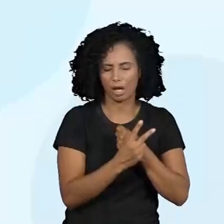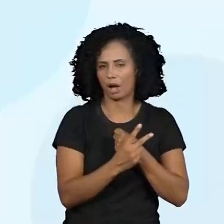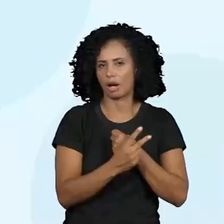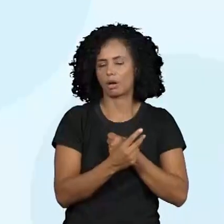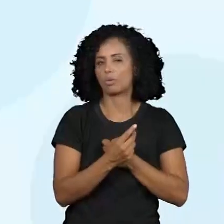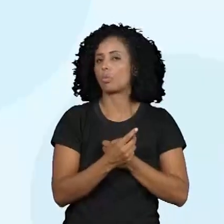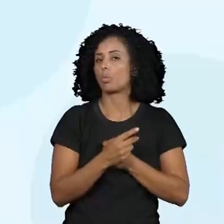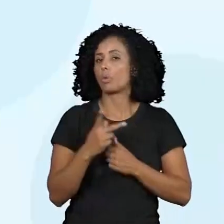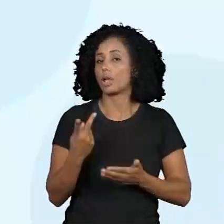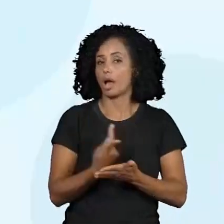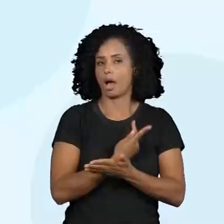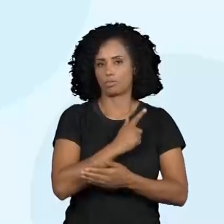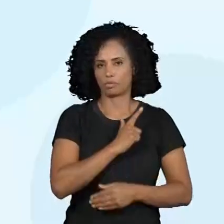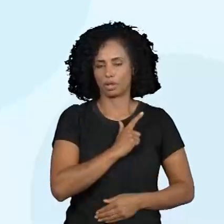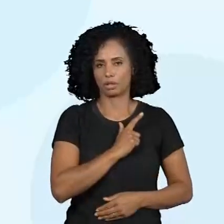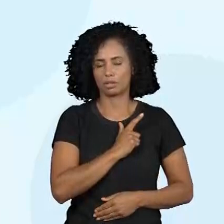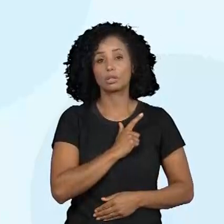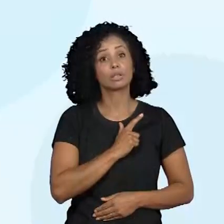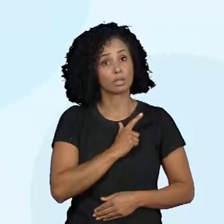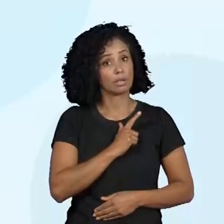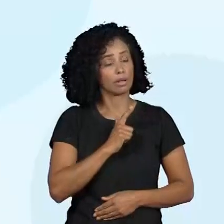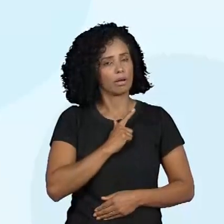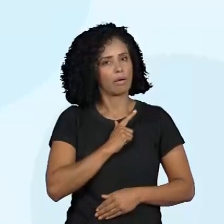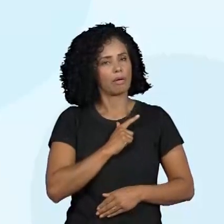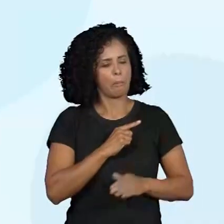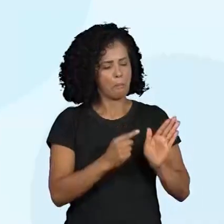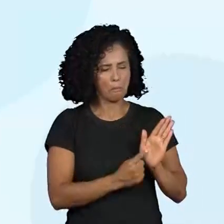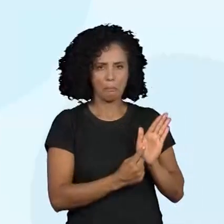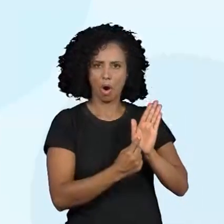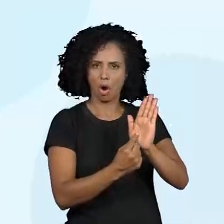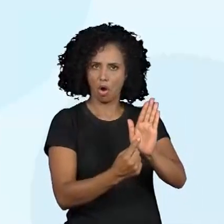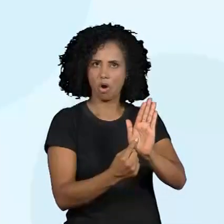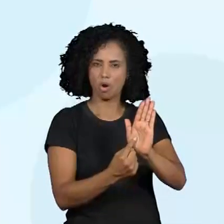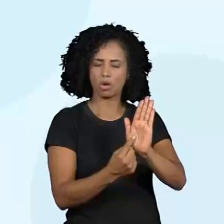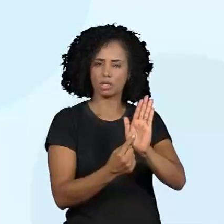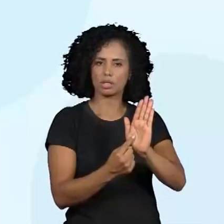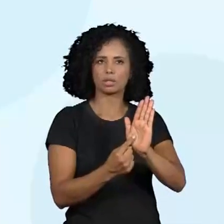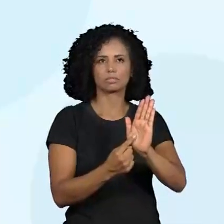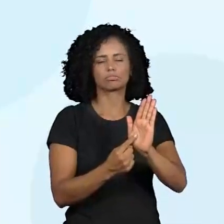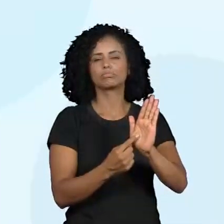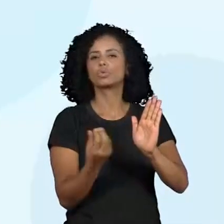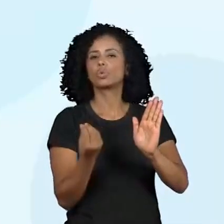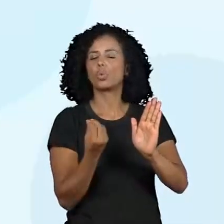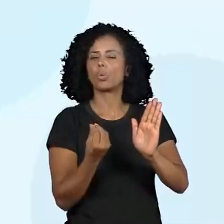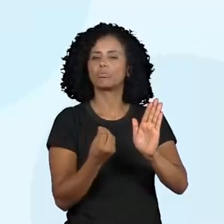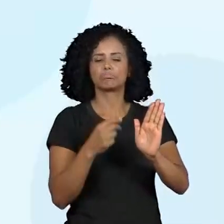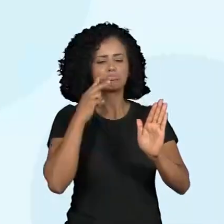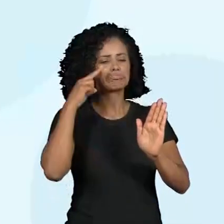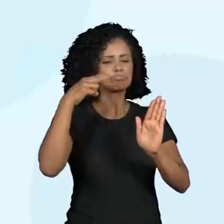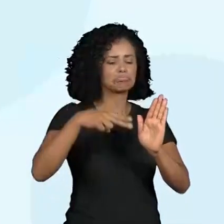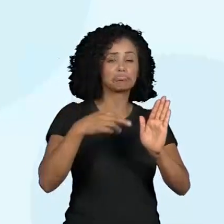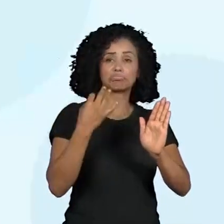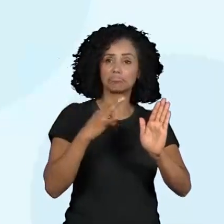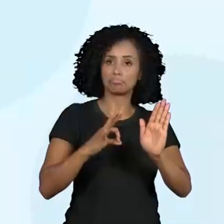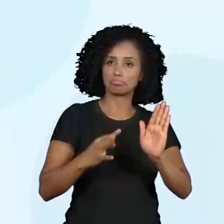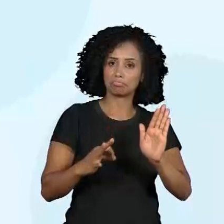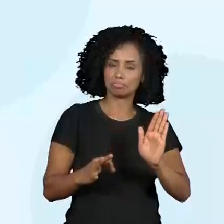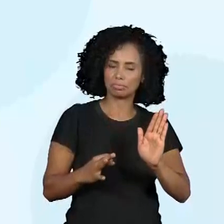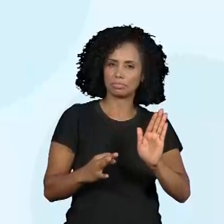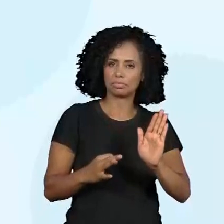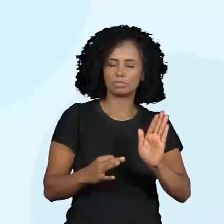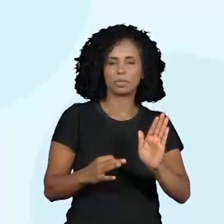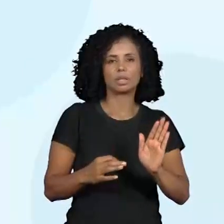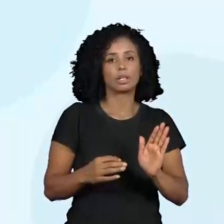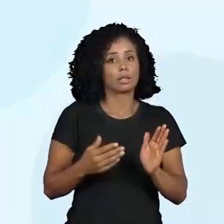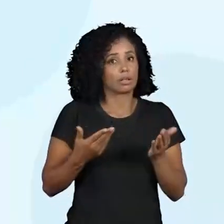os erros estão em destaque se destaque para serem corrigidos Então a nossa